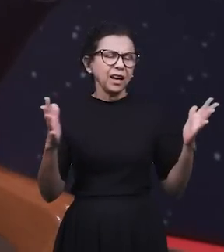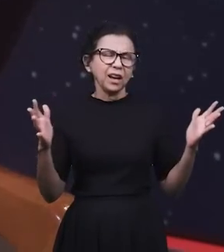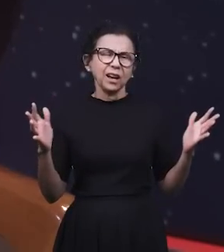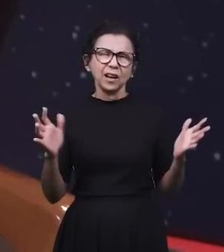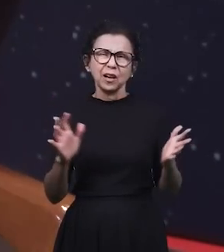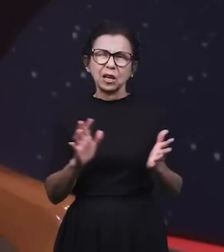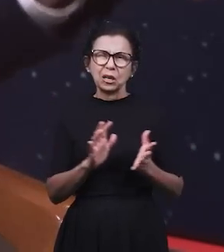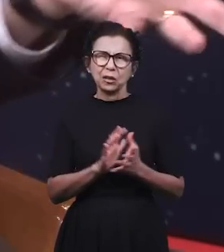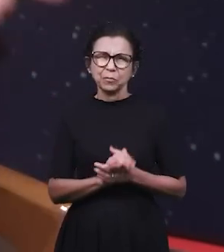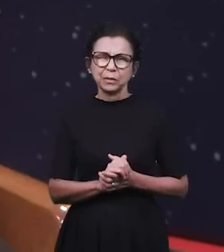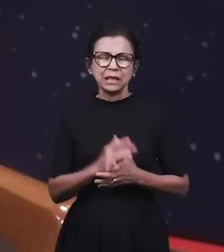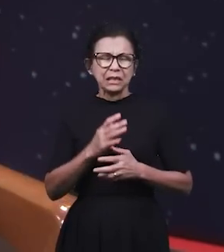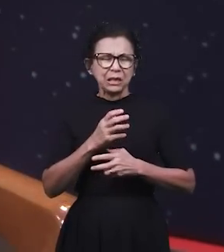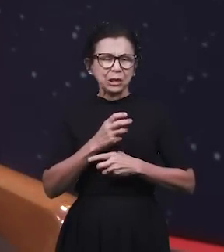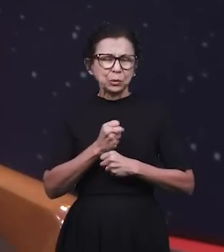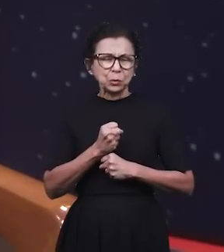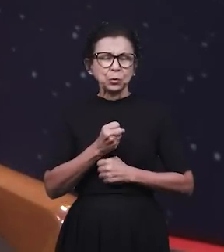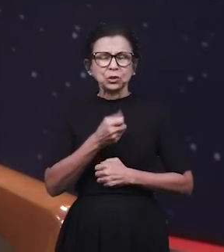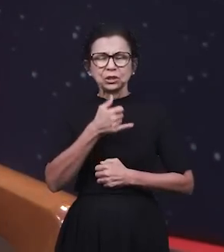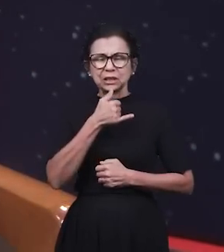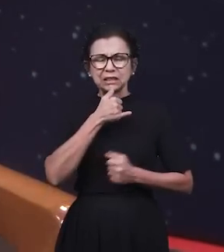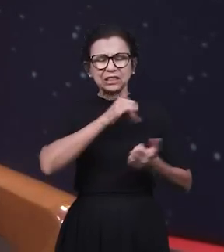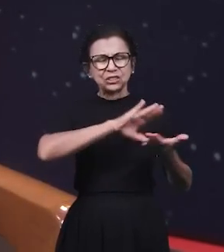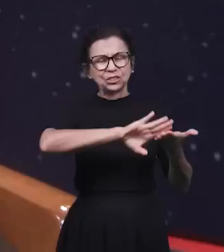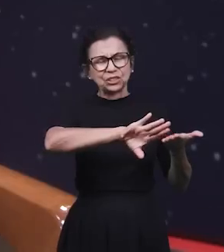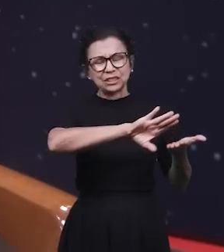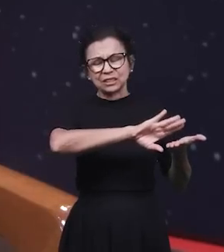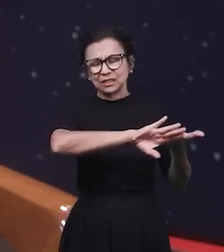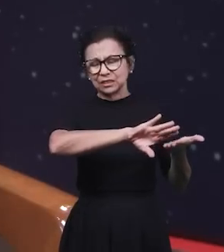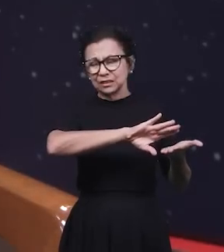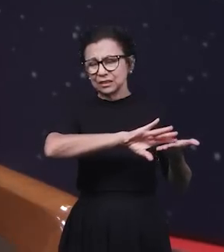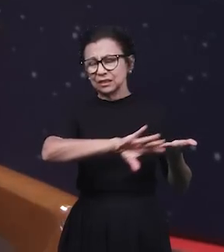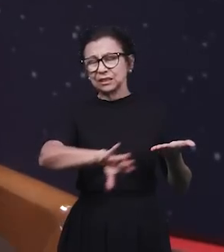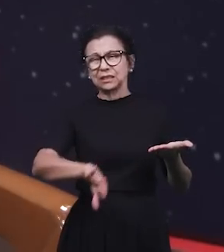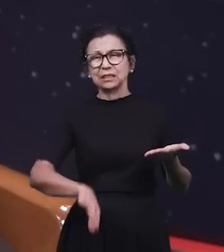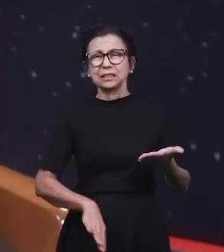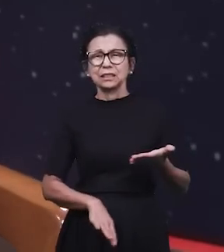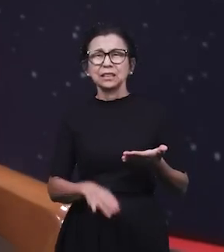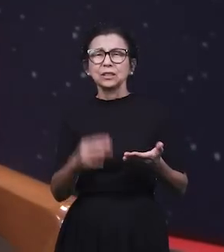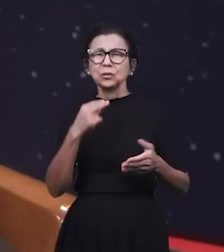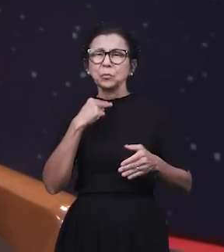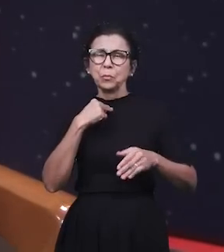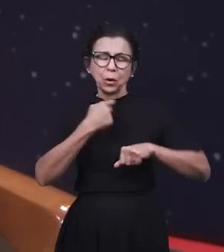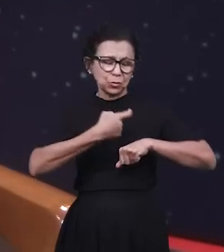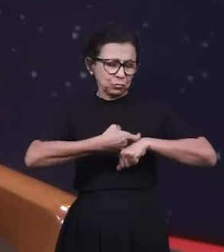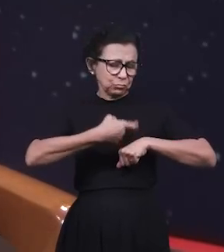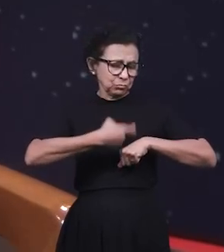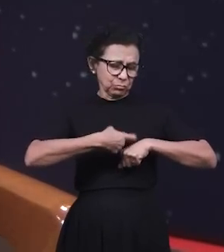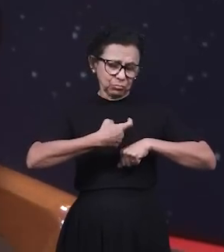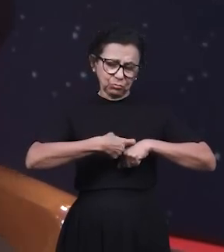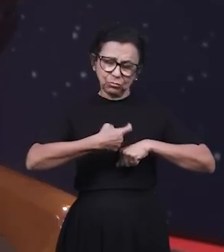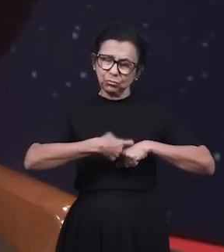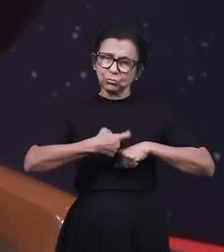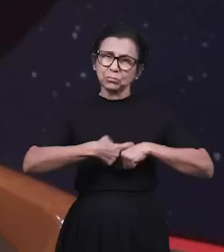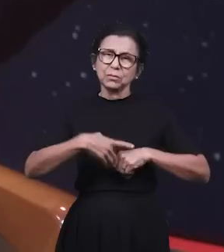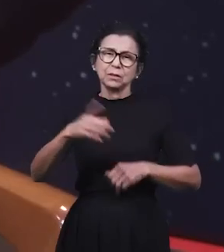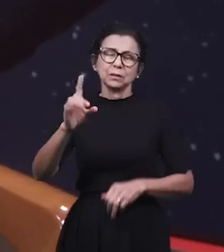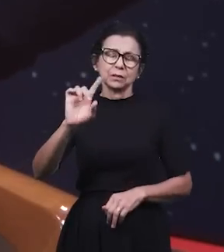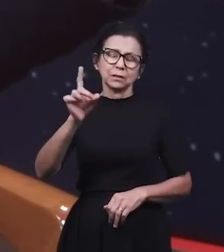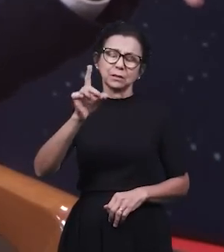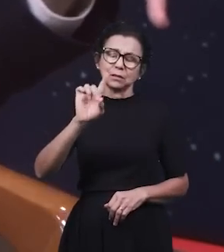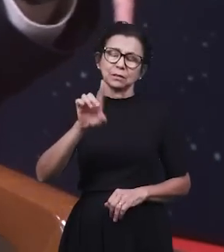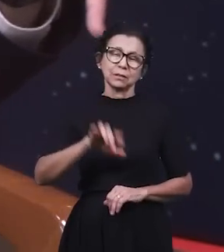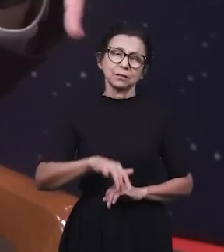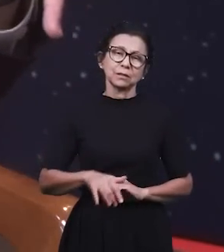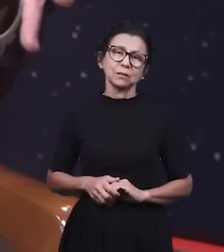espinhos te sufocarem, não deixa os pedregais atrapalharem o crescimento, não